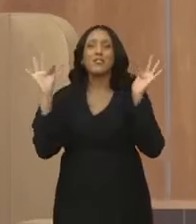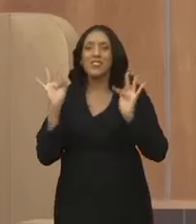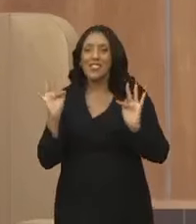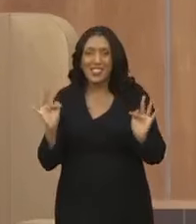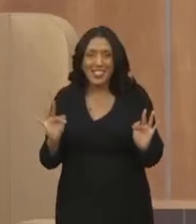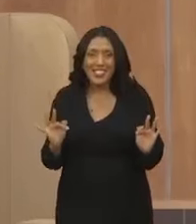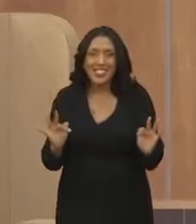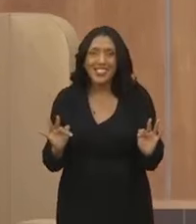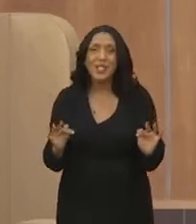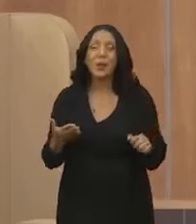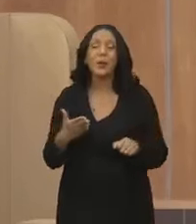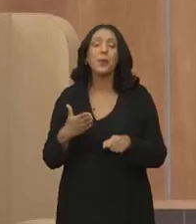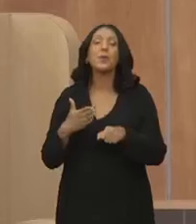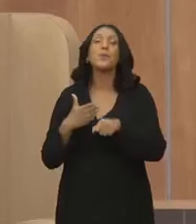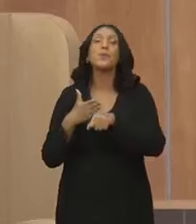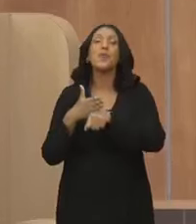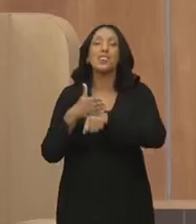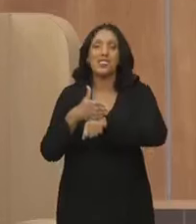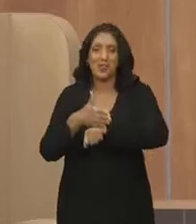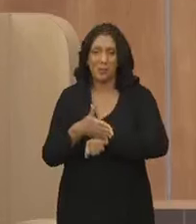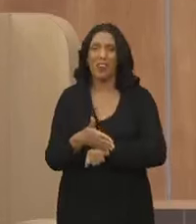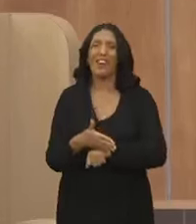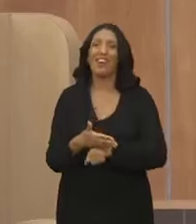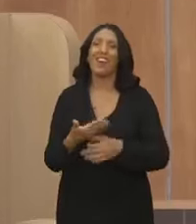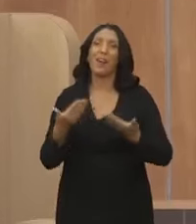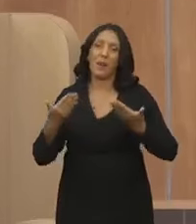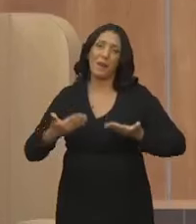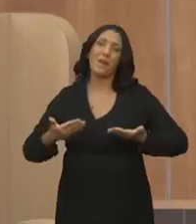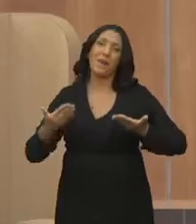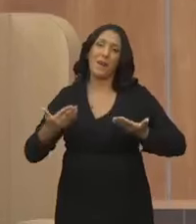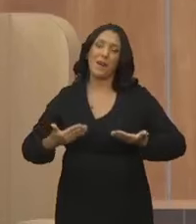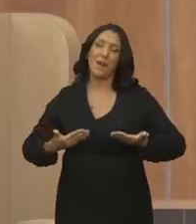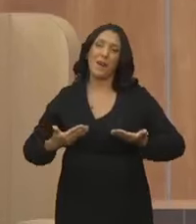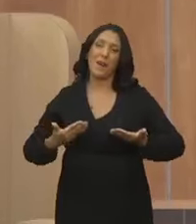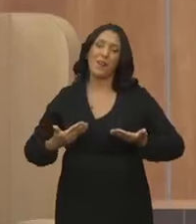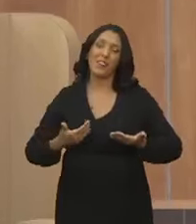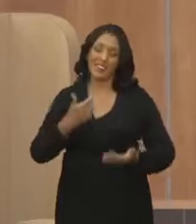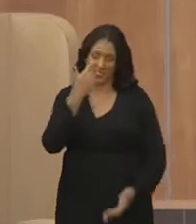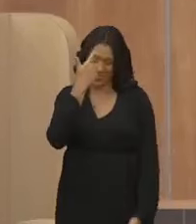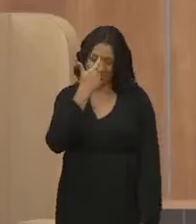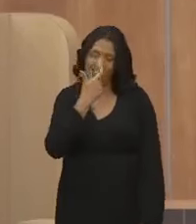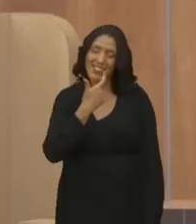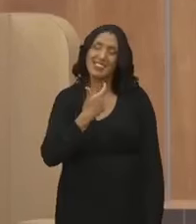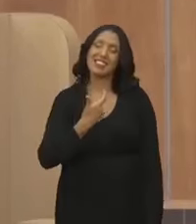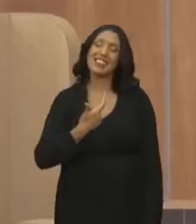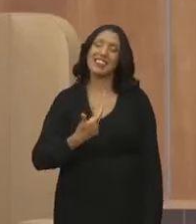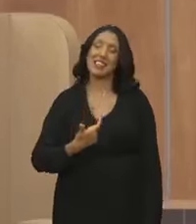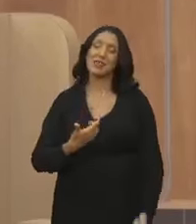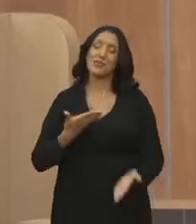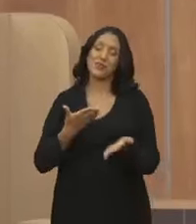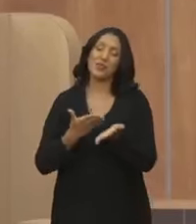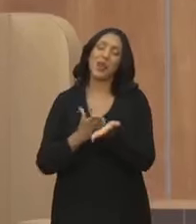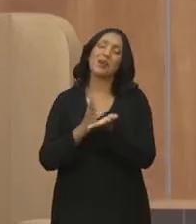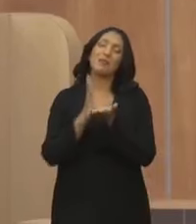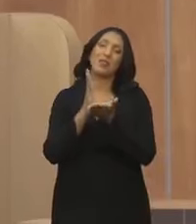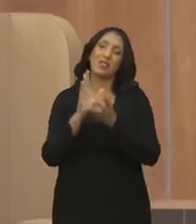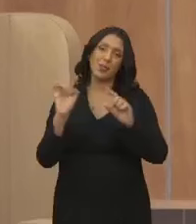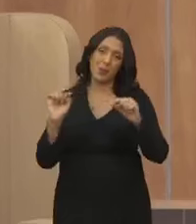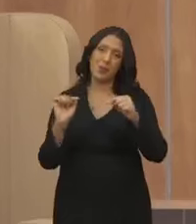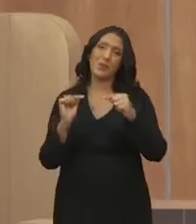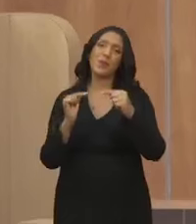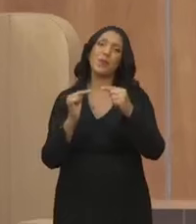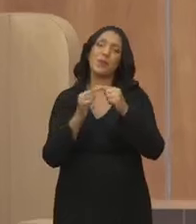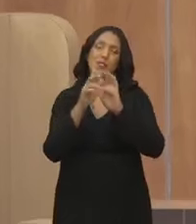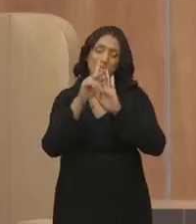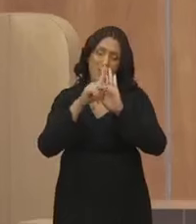parte, né, de estar aqui aprovando esse projeto